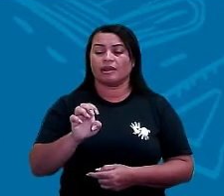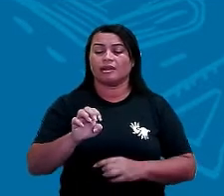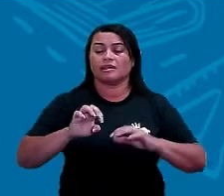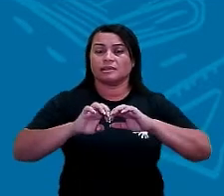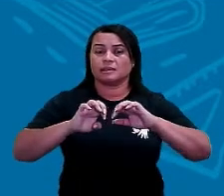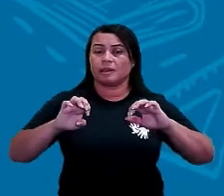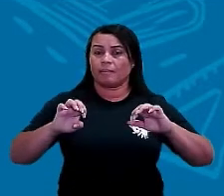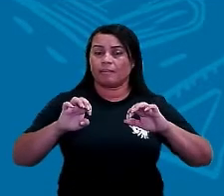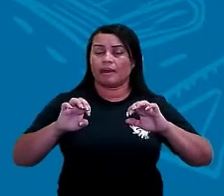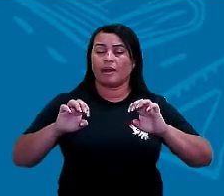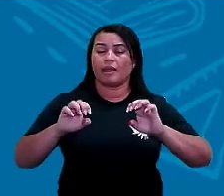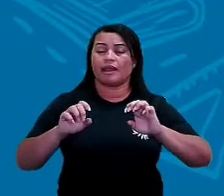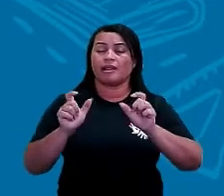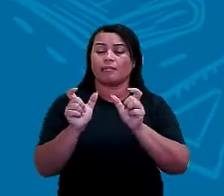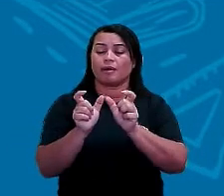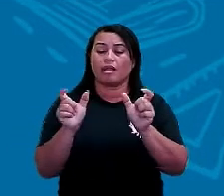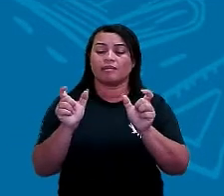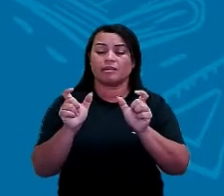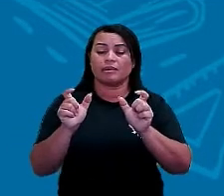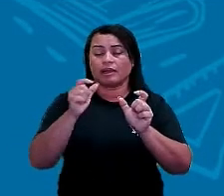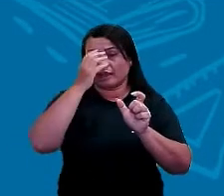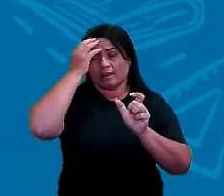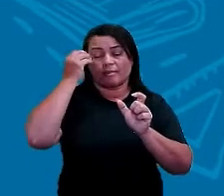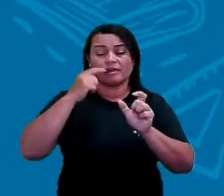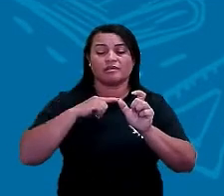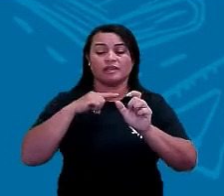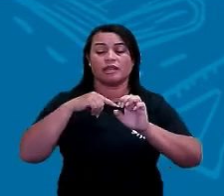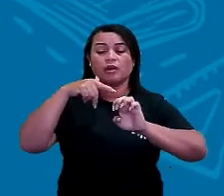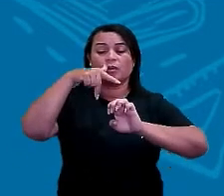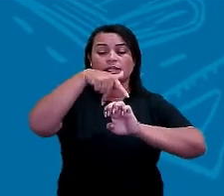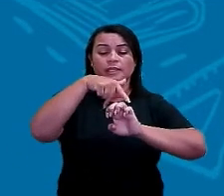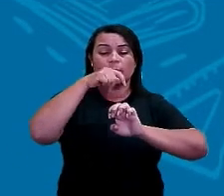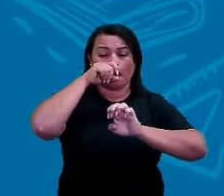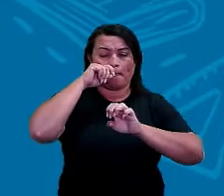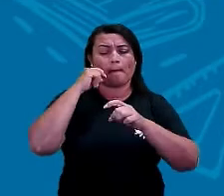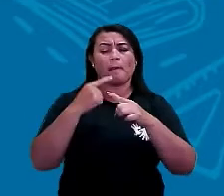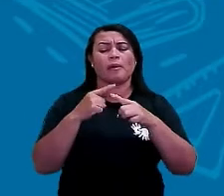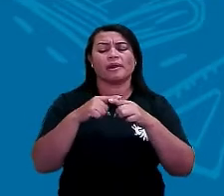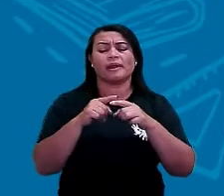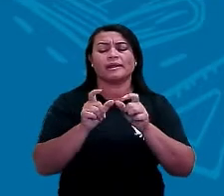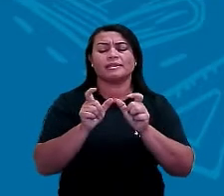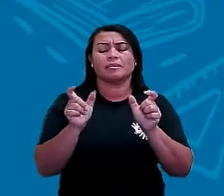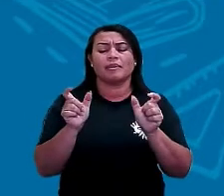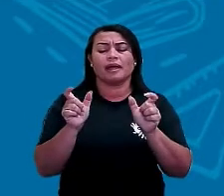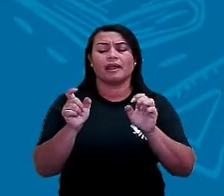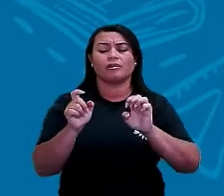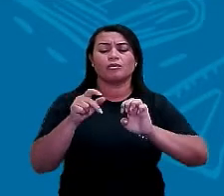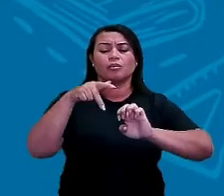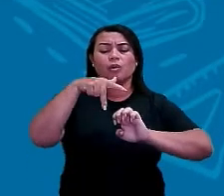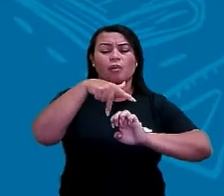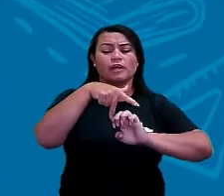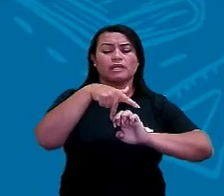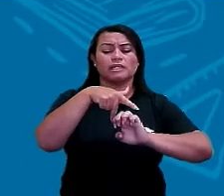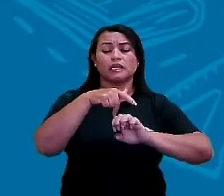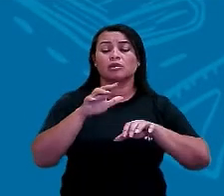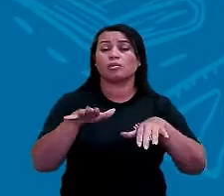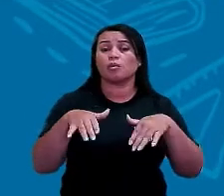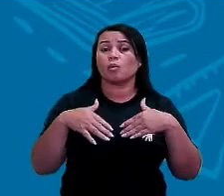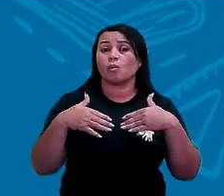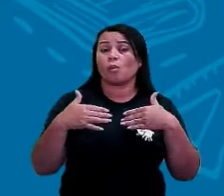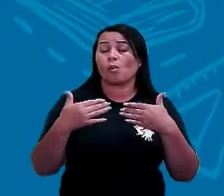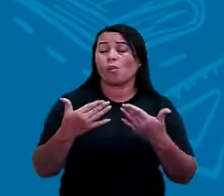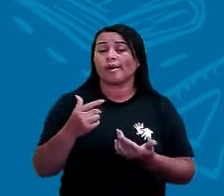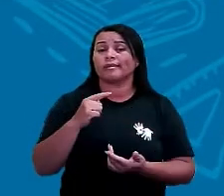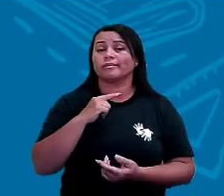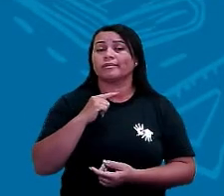acento, né? A gente usa esse porquê separado com acento quando ele